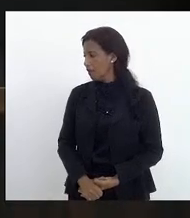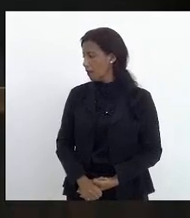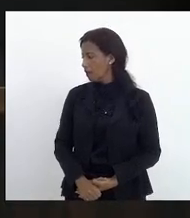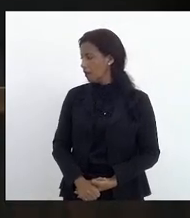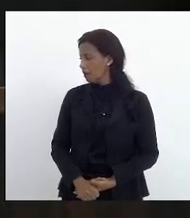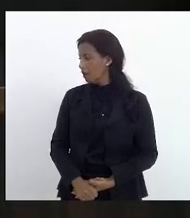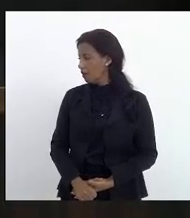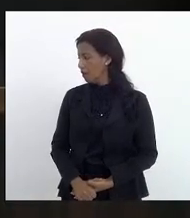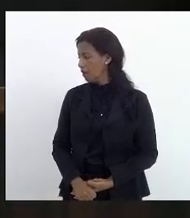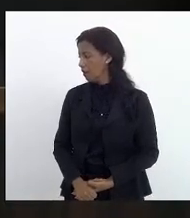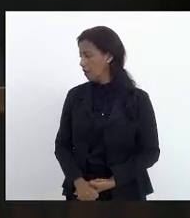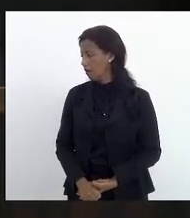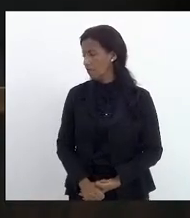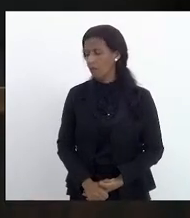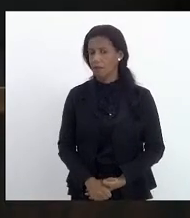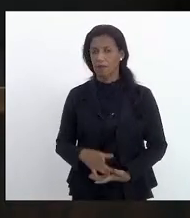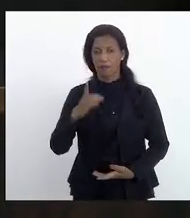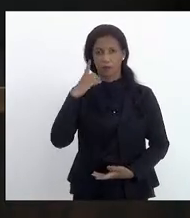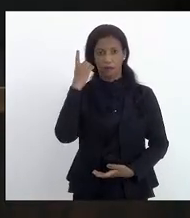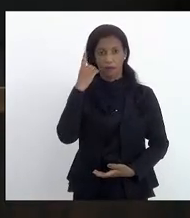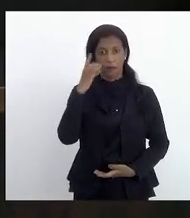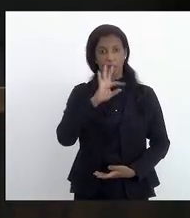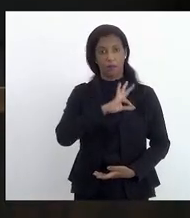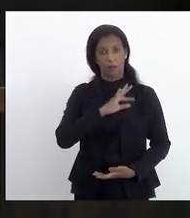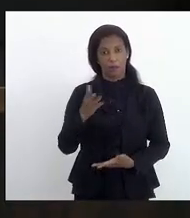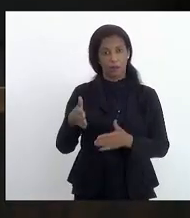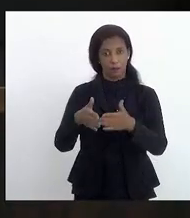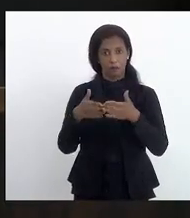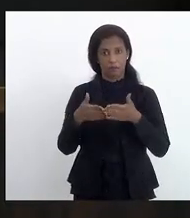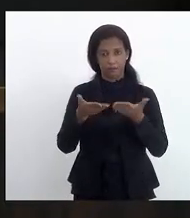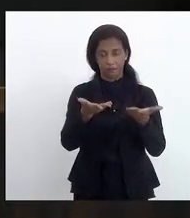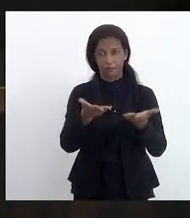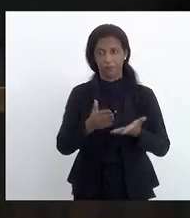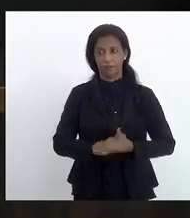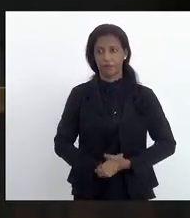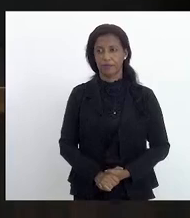Está claro? Deputada Marta, por favor.